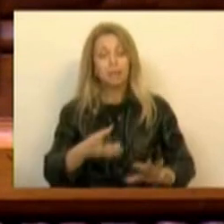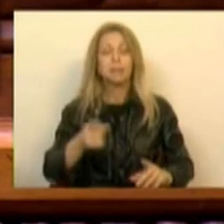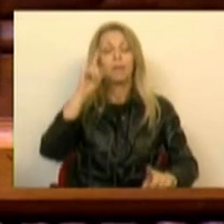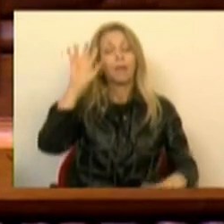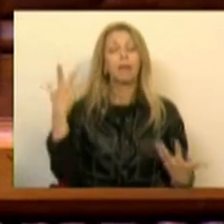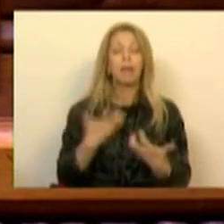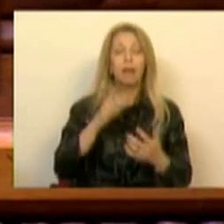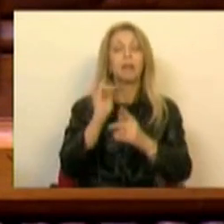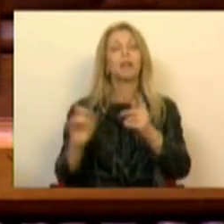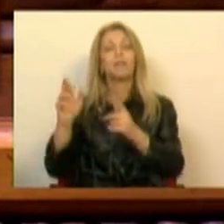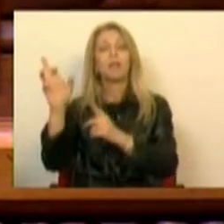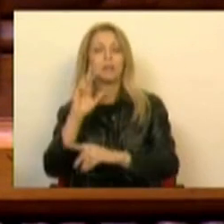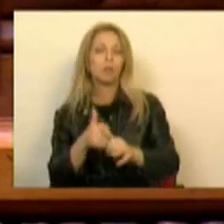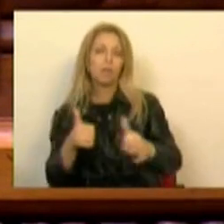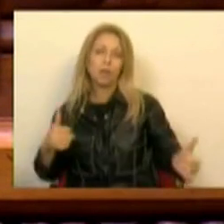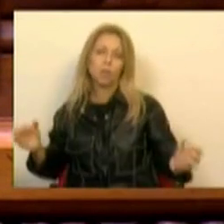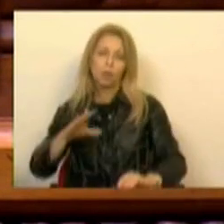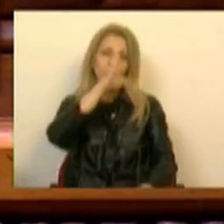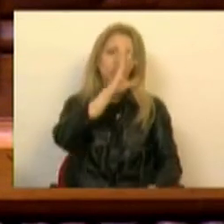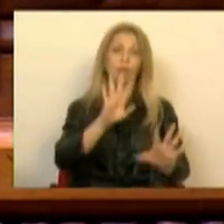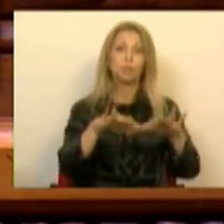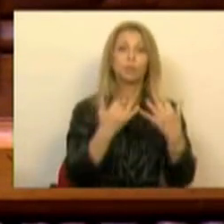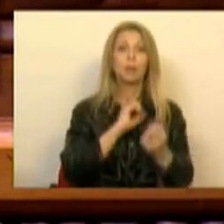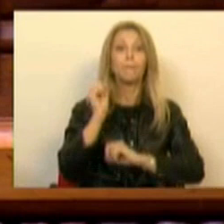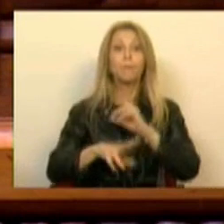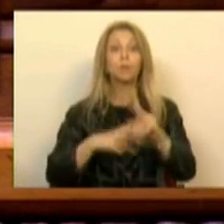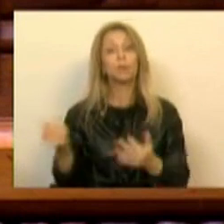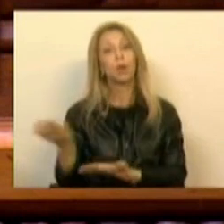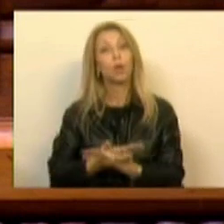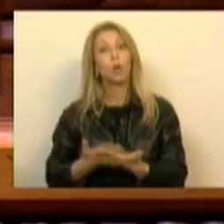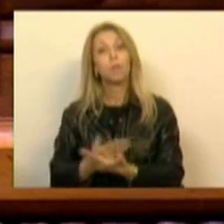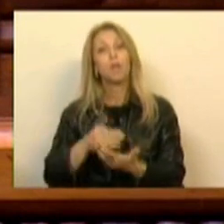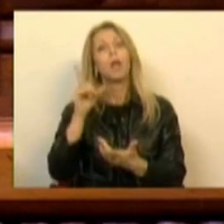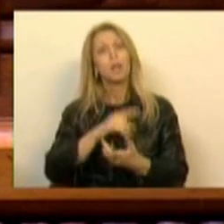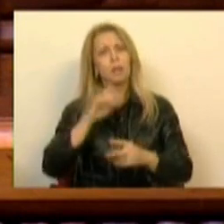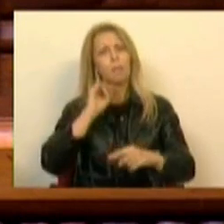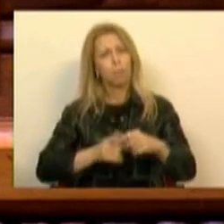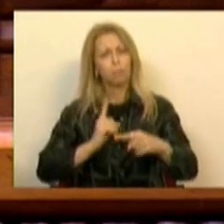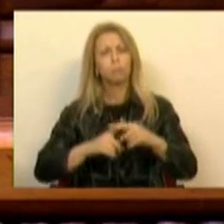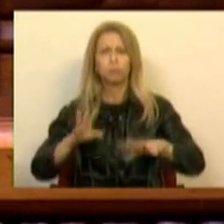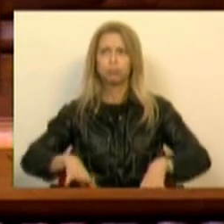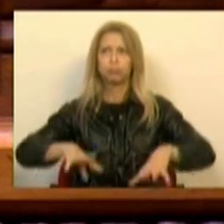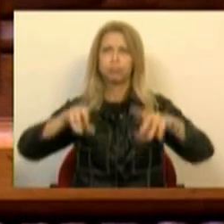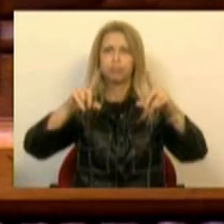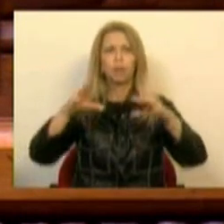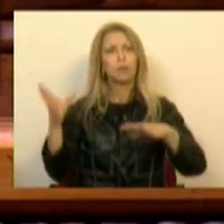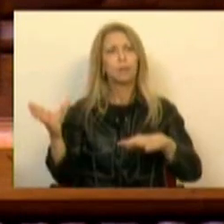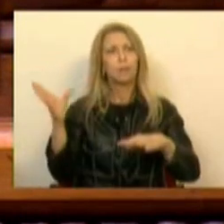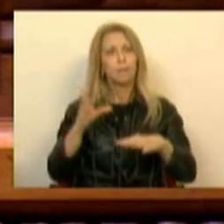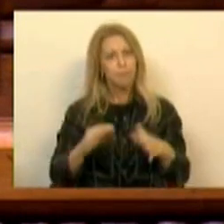de aprofundamento do Estado Social, de modernização da nossa economia e de uma prosperidade cada vez mais